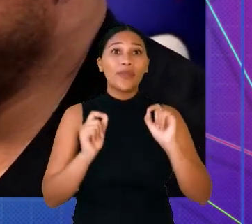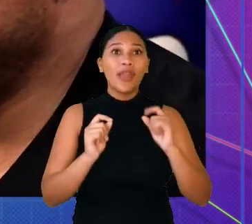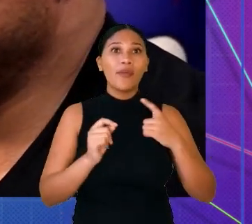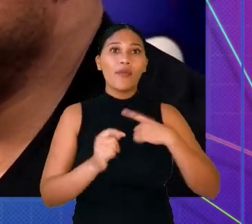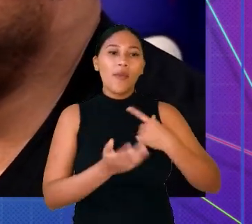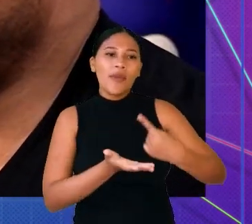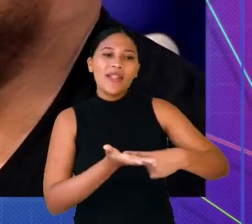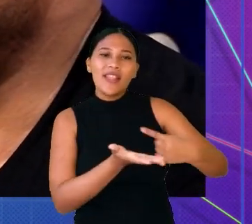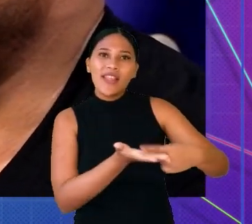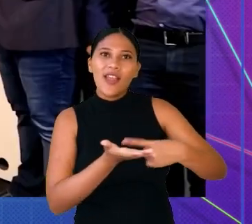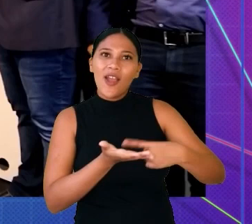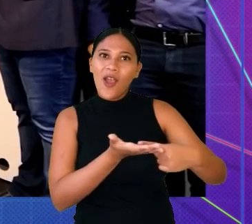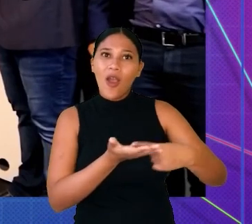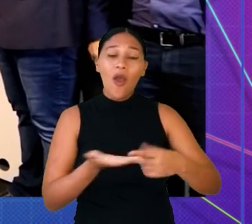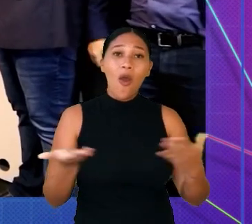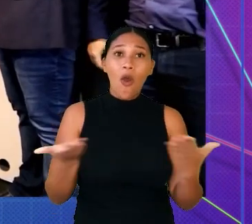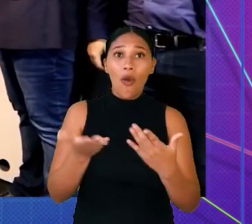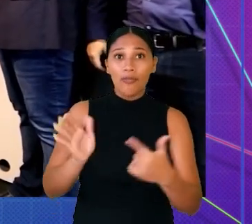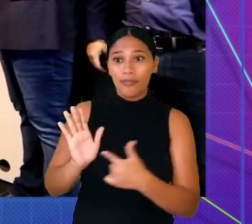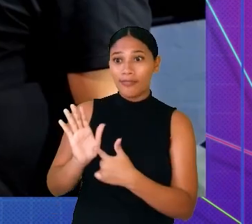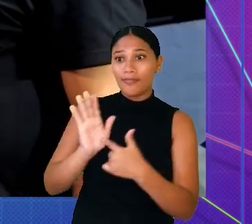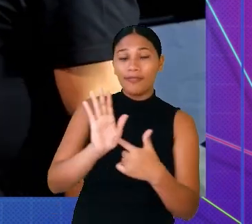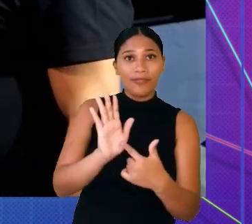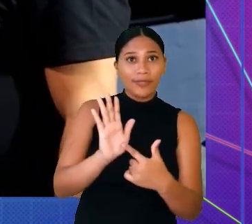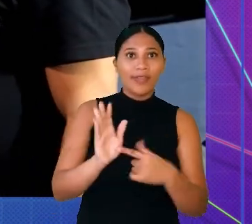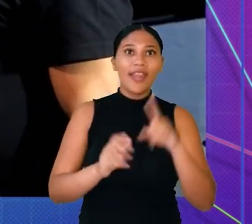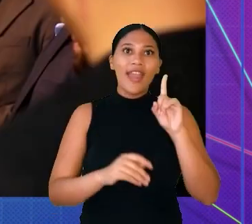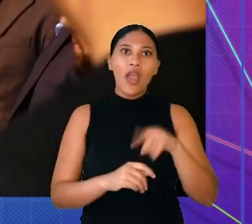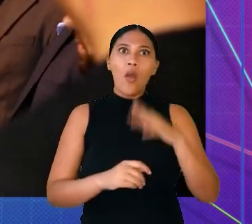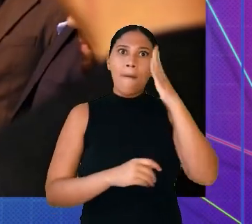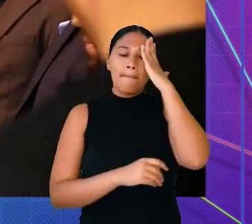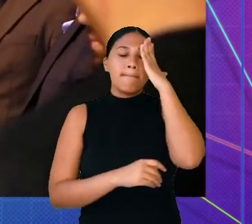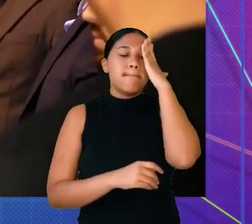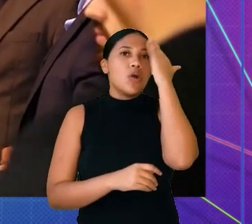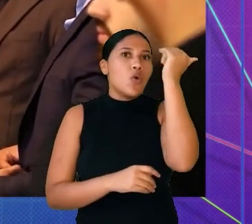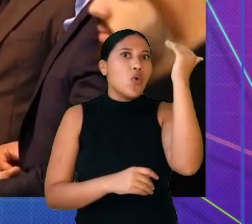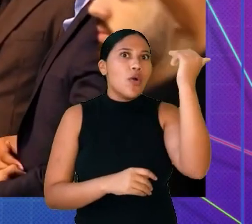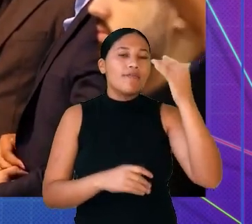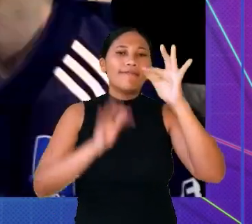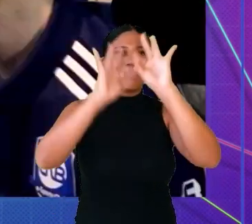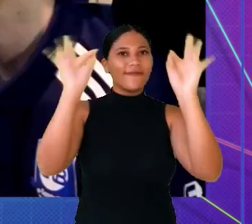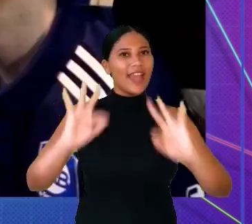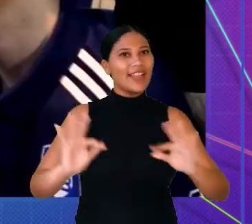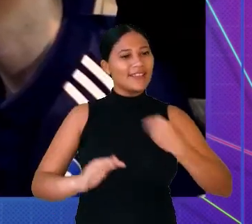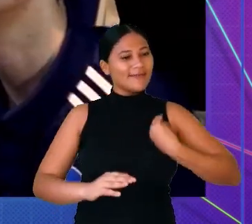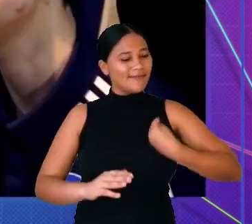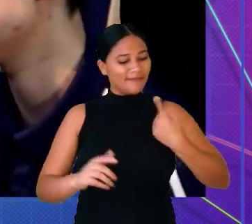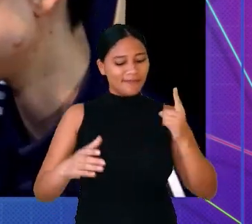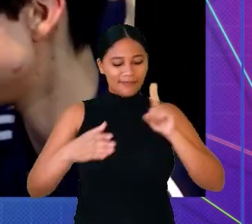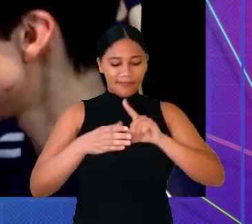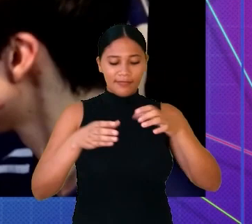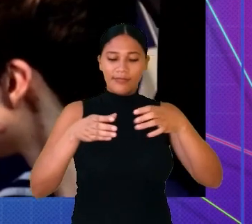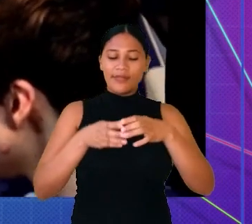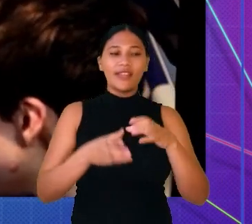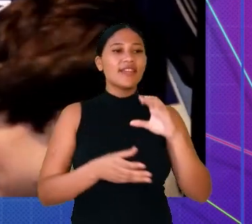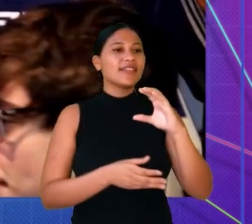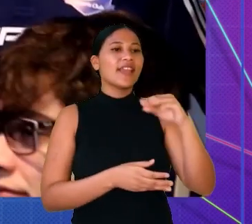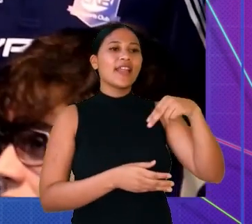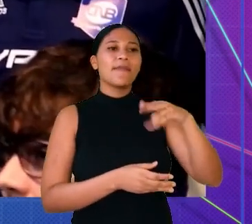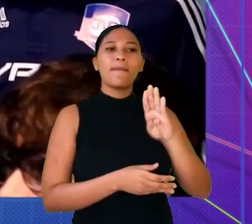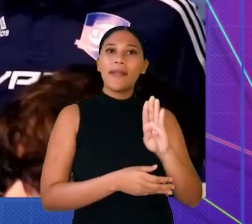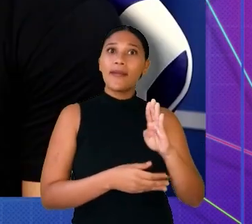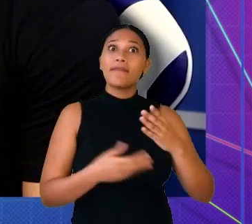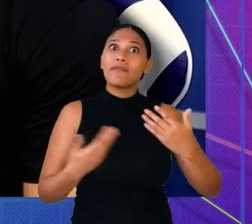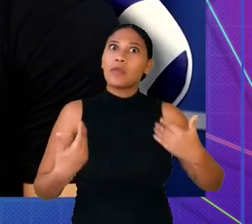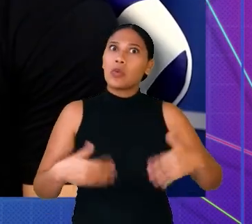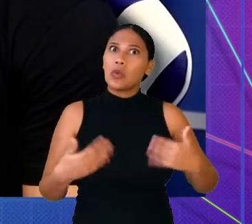uma negociação e hoje a gente apresentou um mega sucesso. Estou muito feliz de fazer parte da